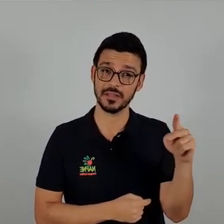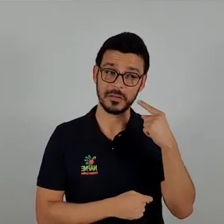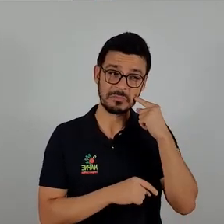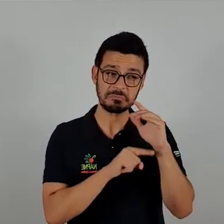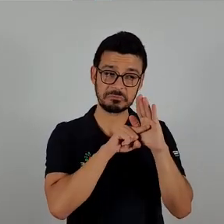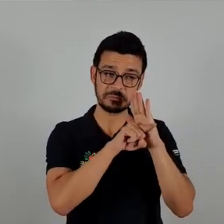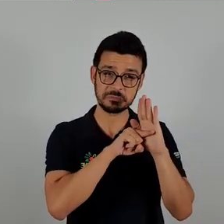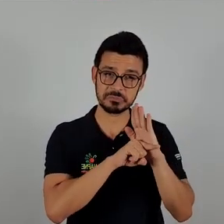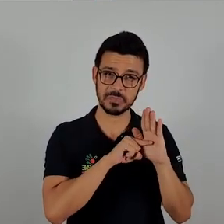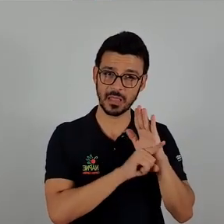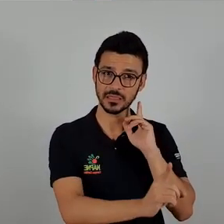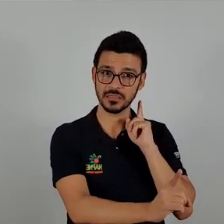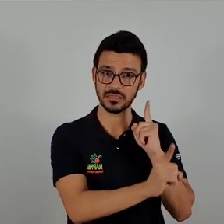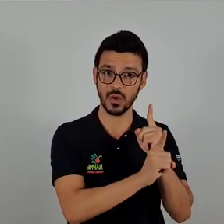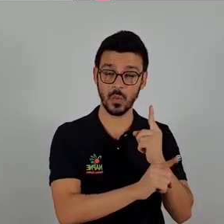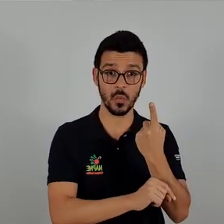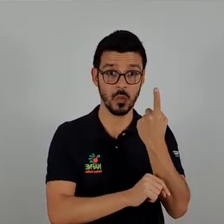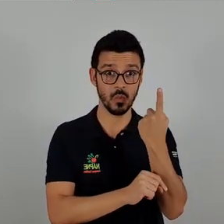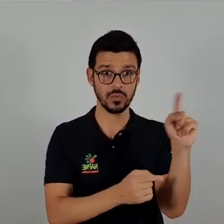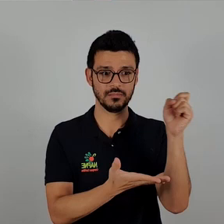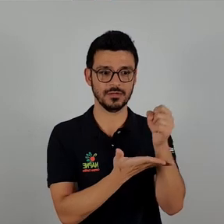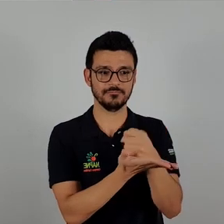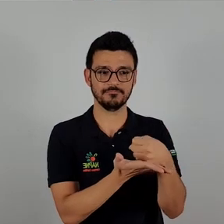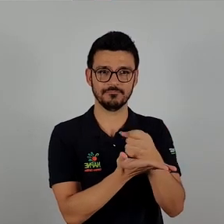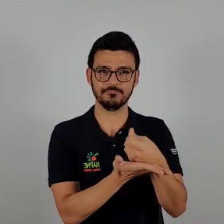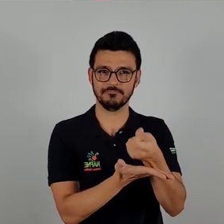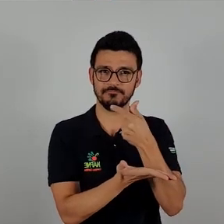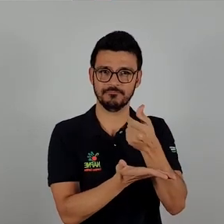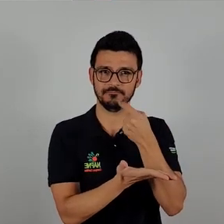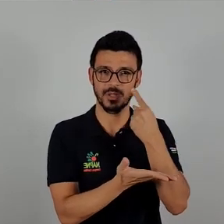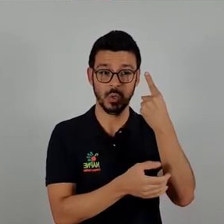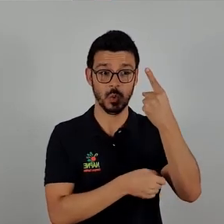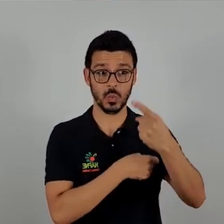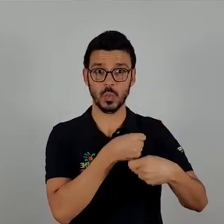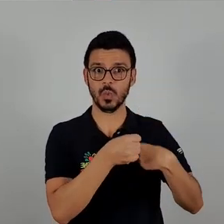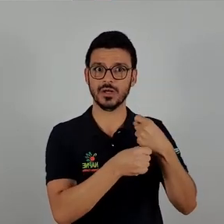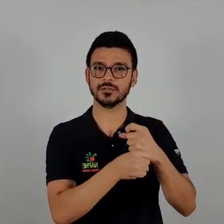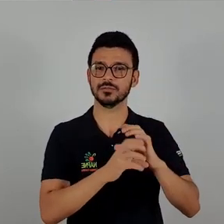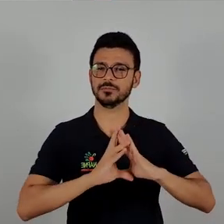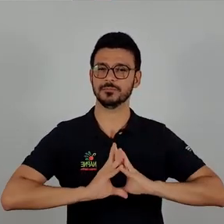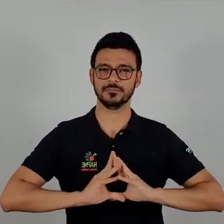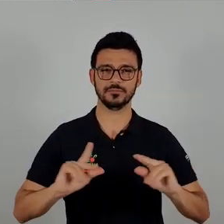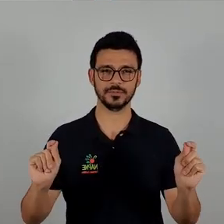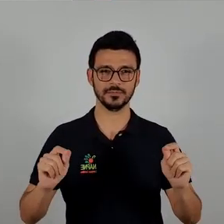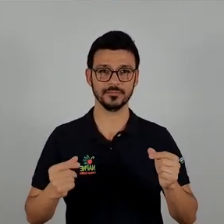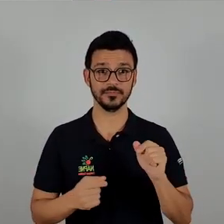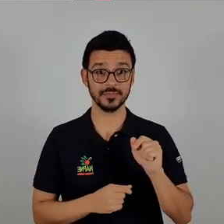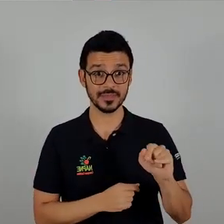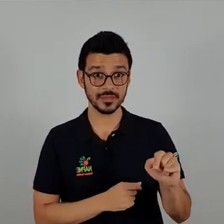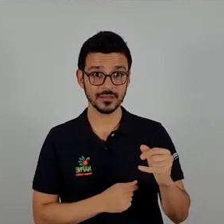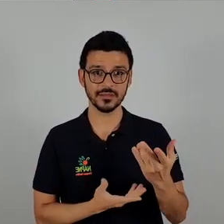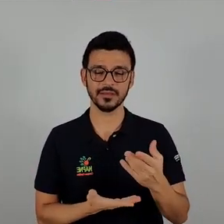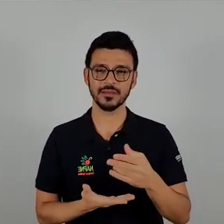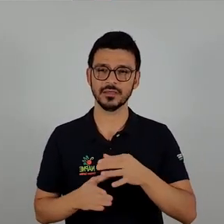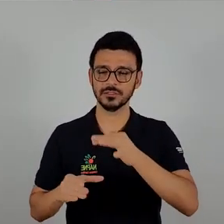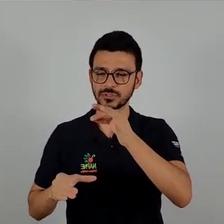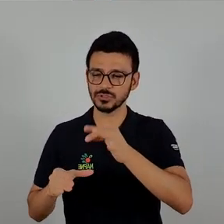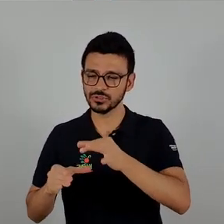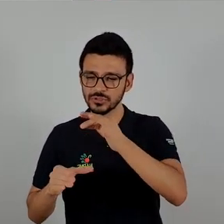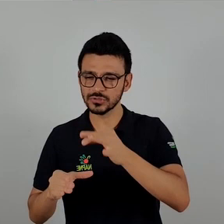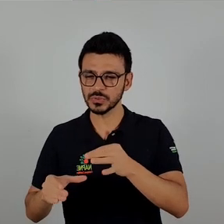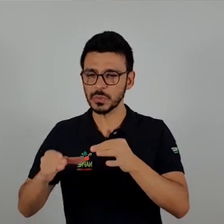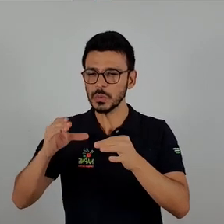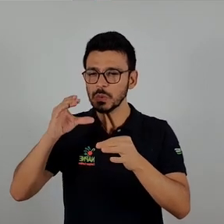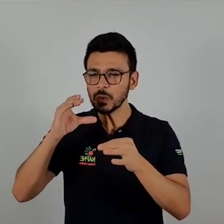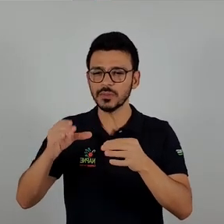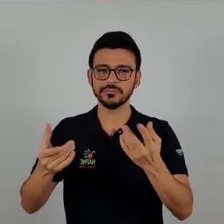um antibiótico ou um chazinho de salsa, né, que é famoso para cistite, ela ia melhorar num dia, no outro dia estaria lá de novo com crises ao longo